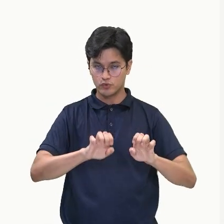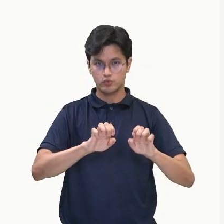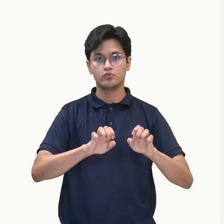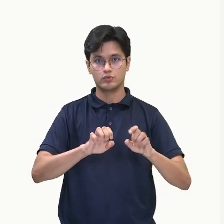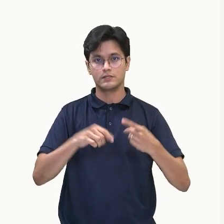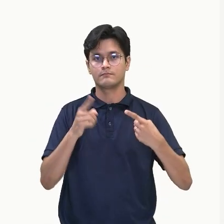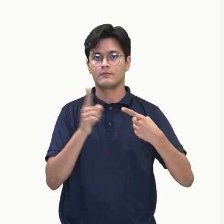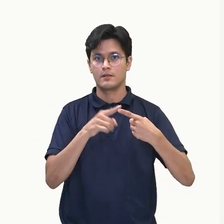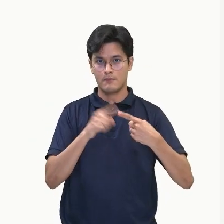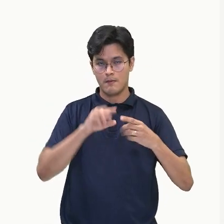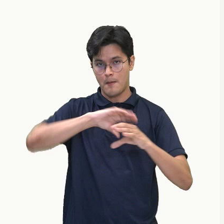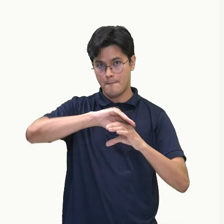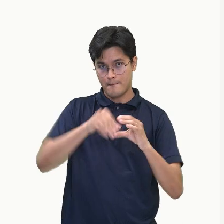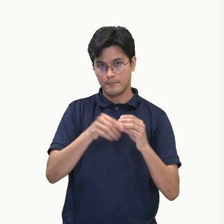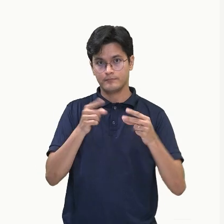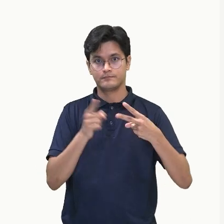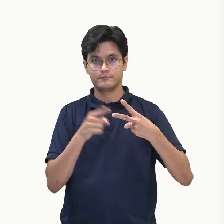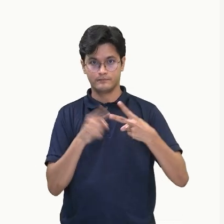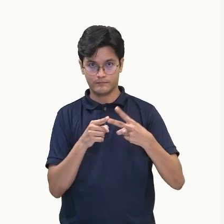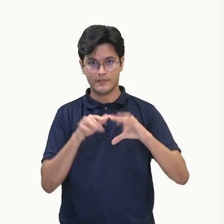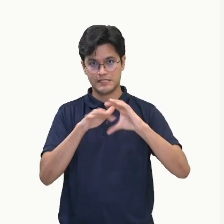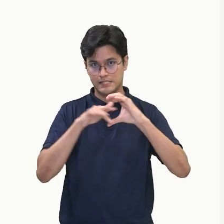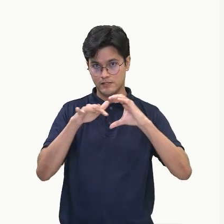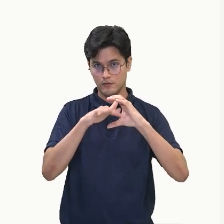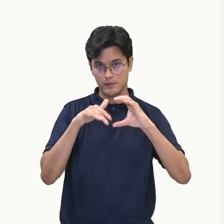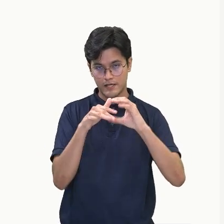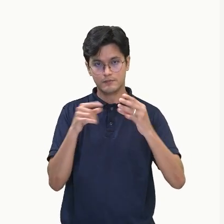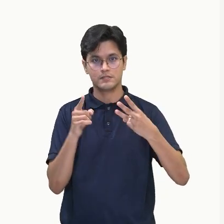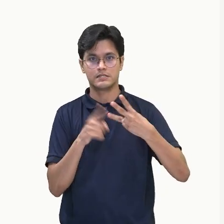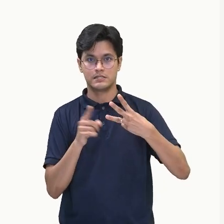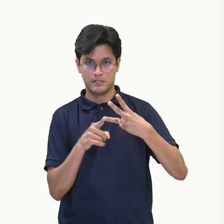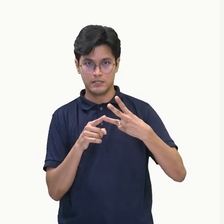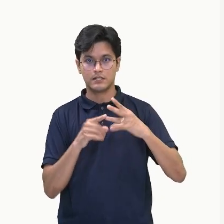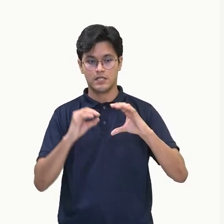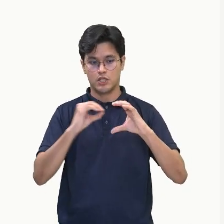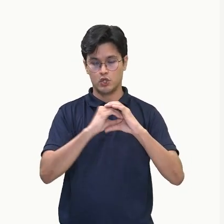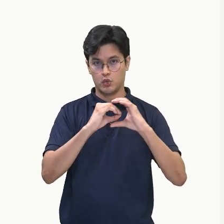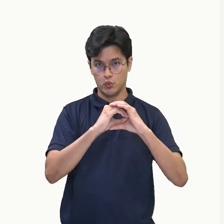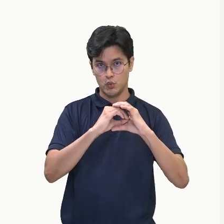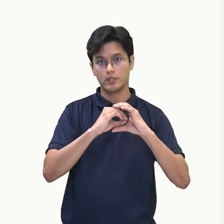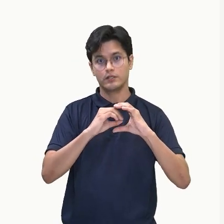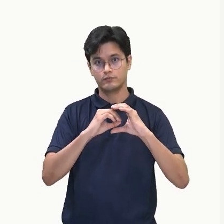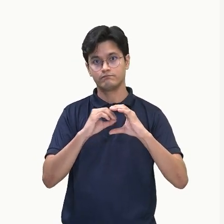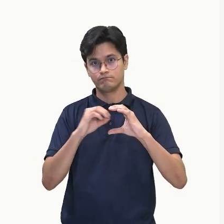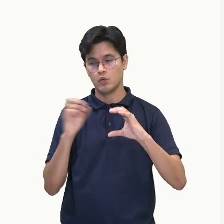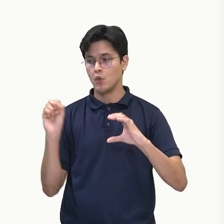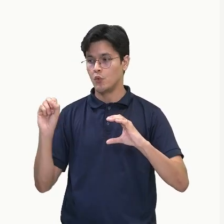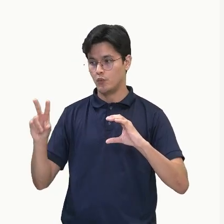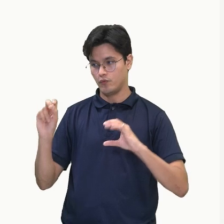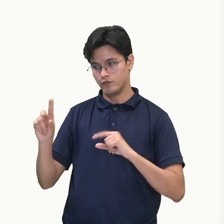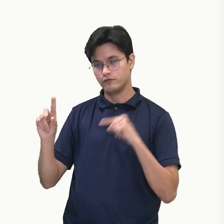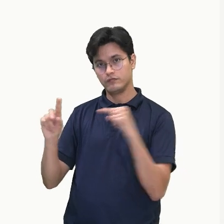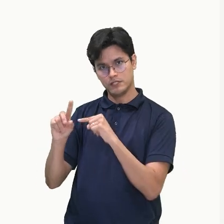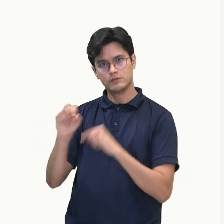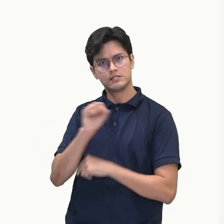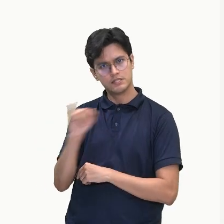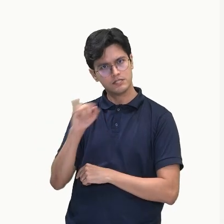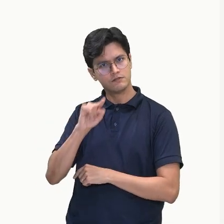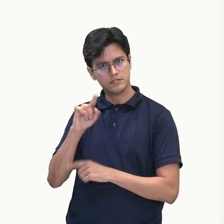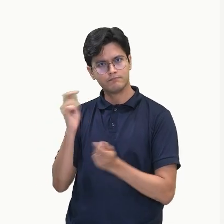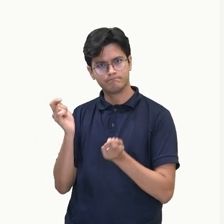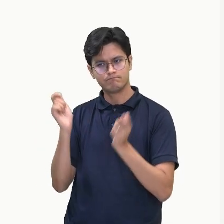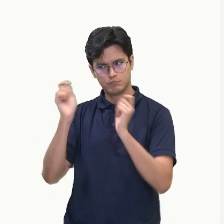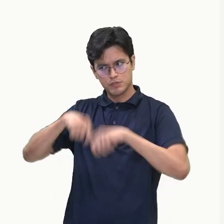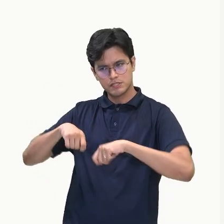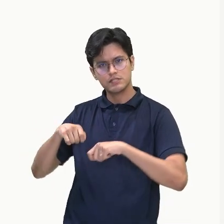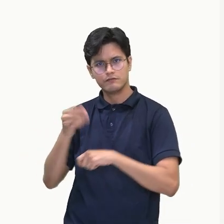plasmática, citoplasma e núcleo, o vírus, quando você tem a oportunidade de observar, como os pesquisadores e